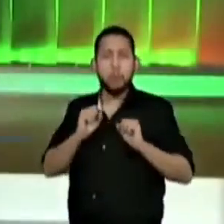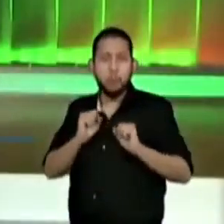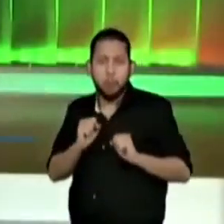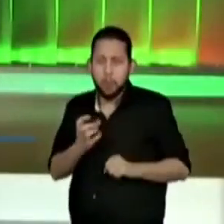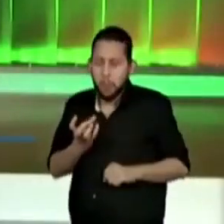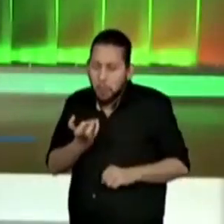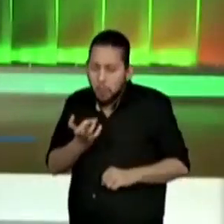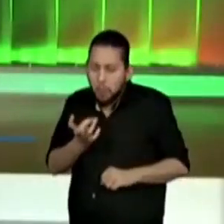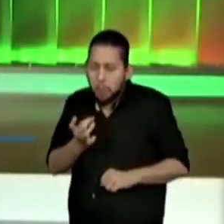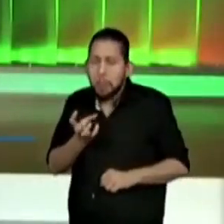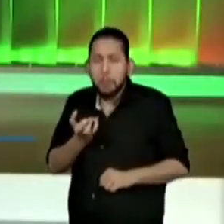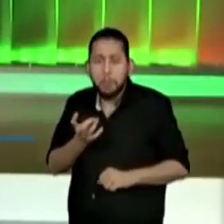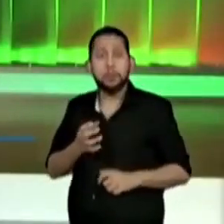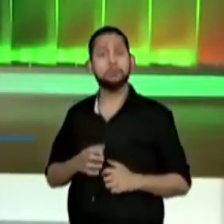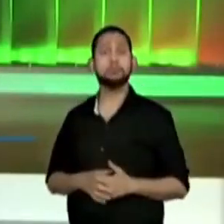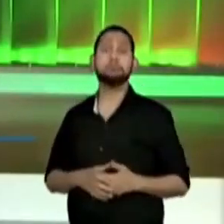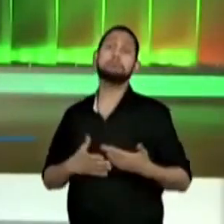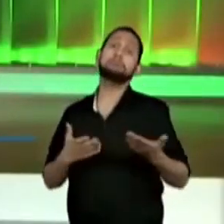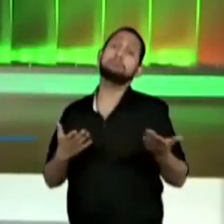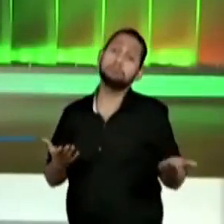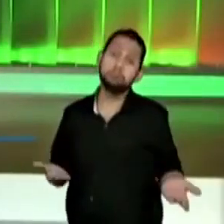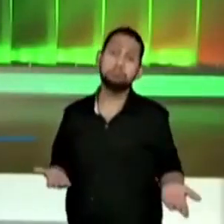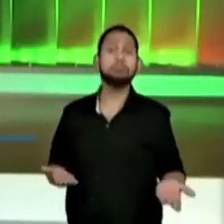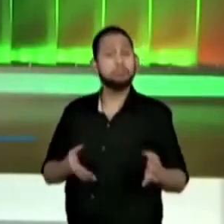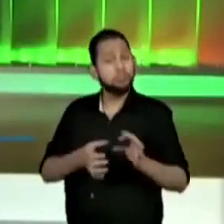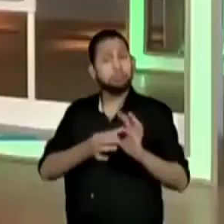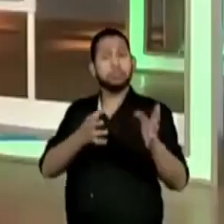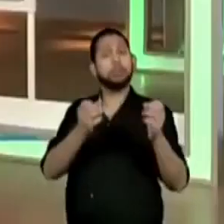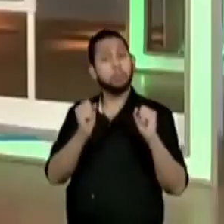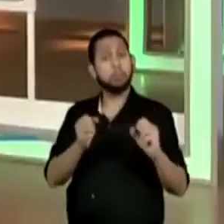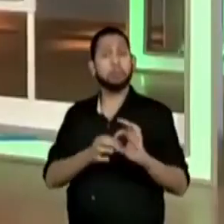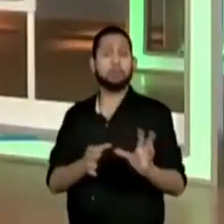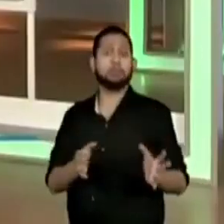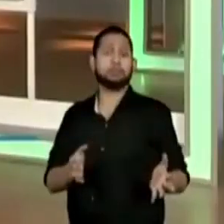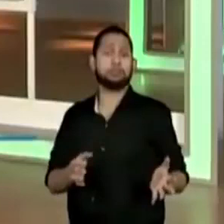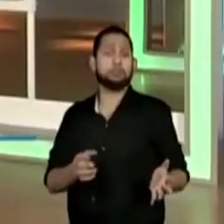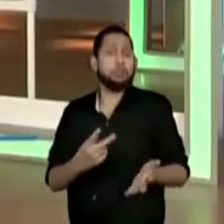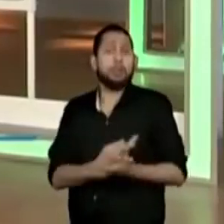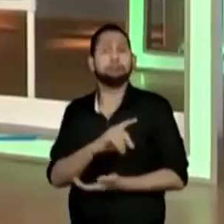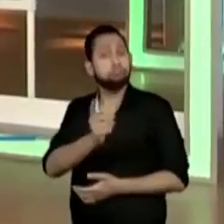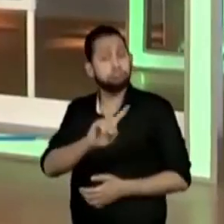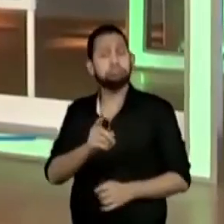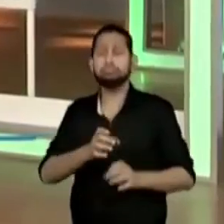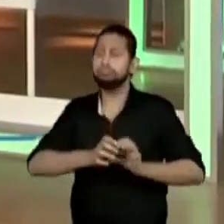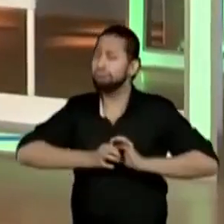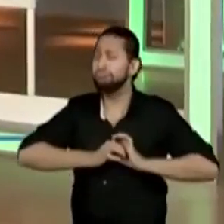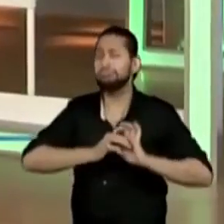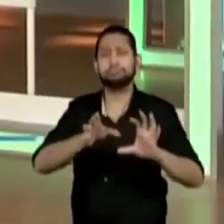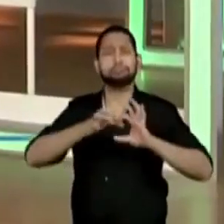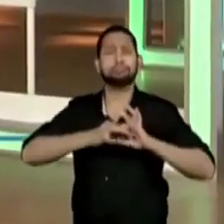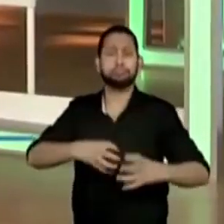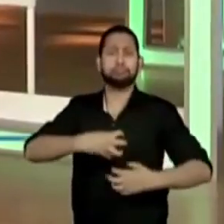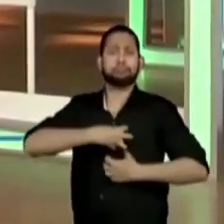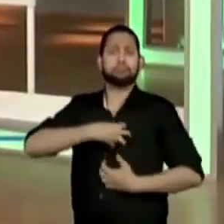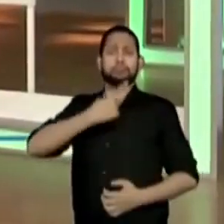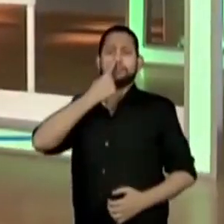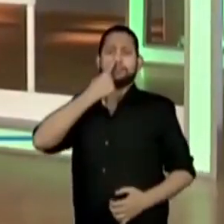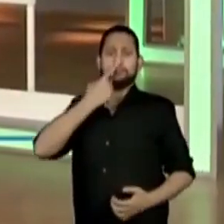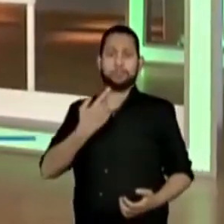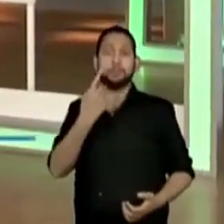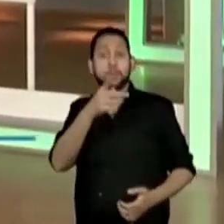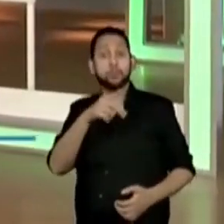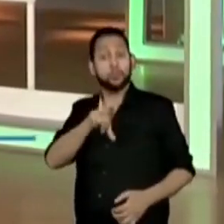contar de um em um você pode aluno as estratégias são livres os alunos